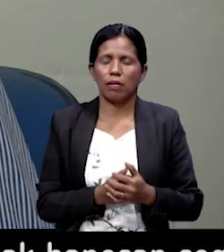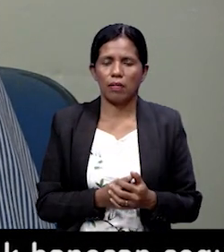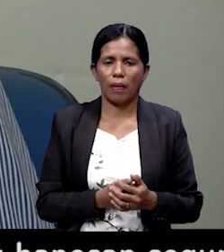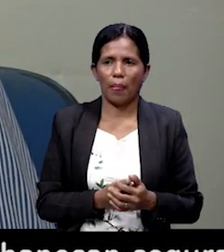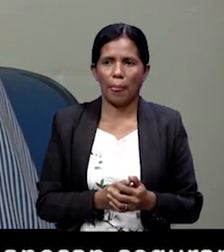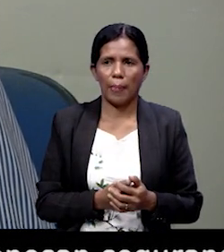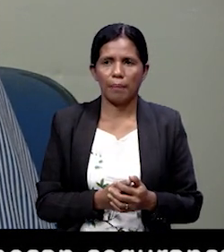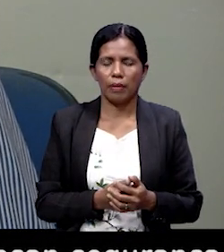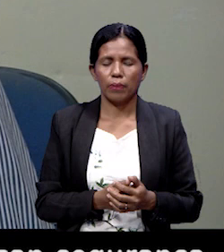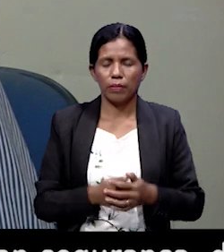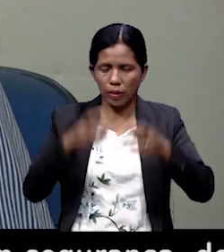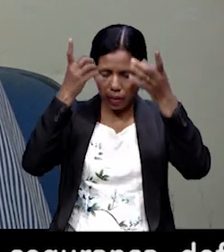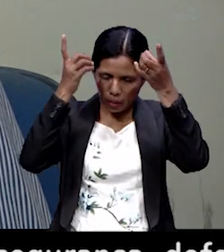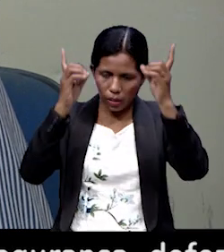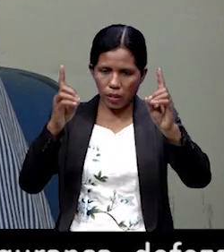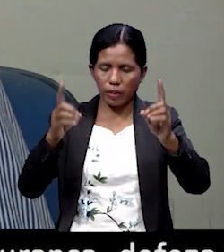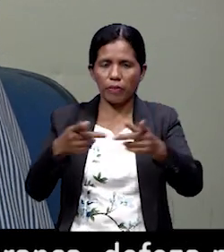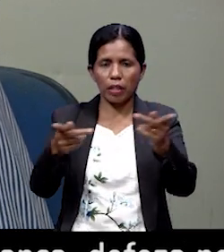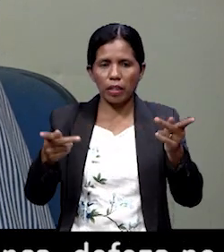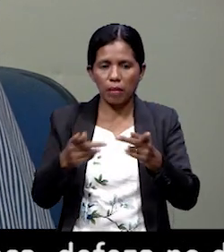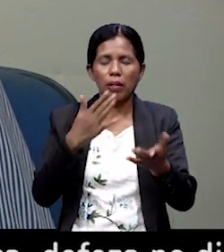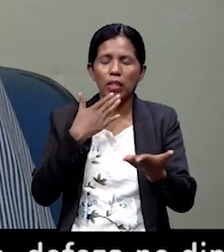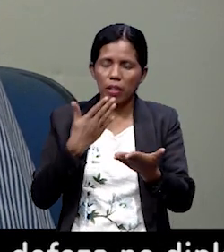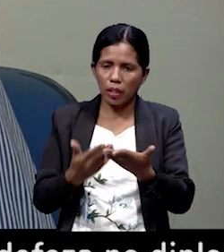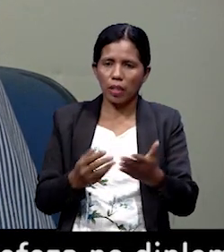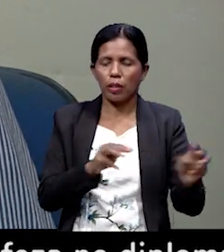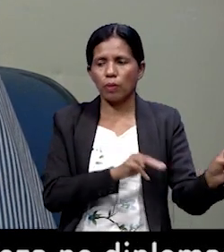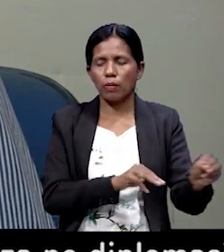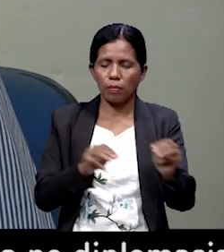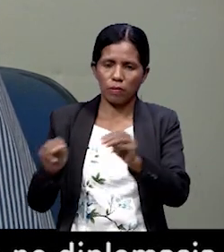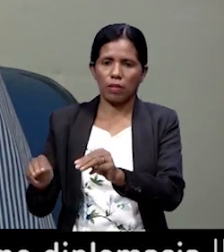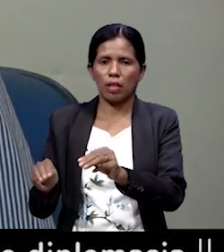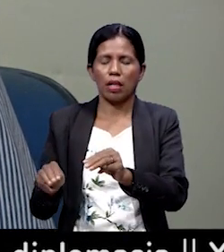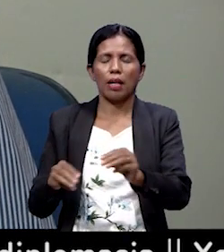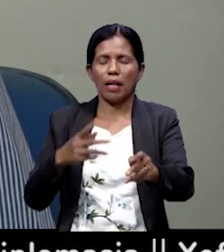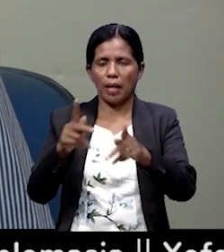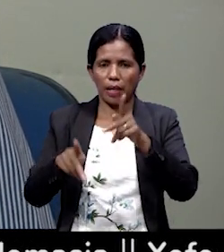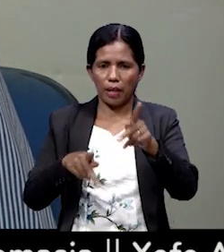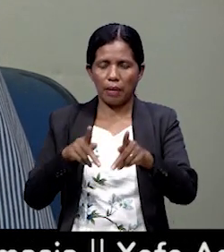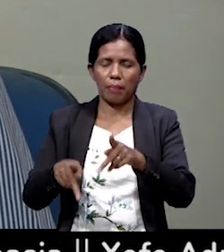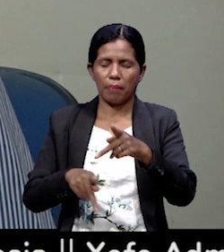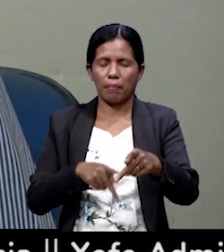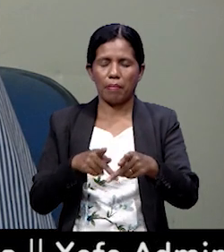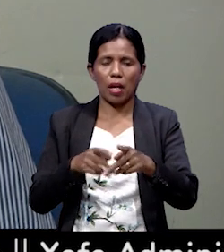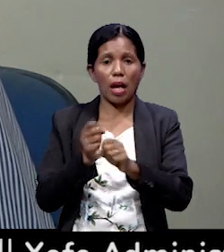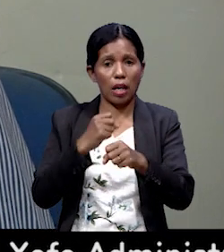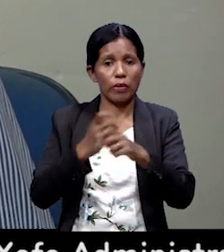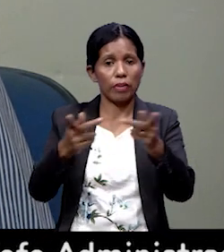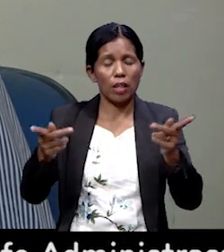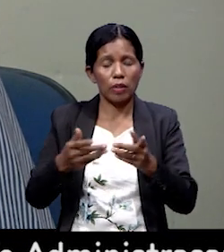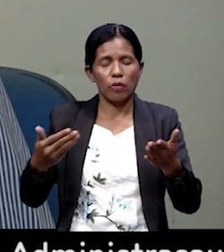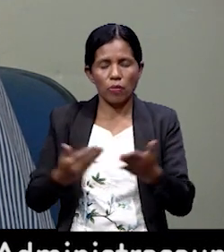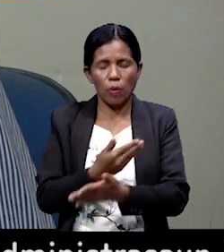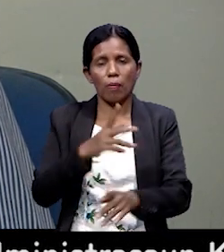acelerar, onde define, fazer o loss, onde começa a construção, bairros fundo,